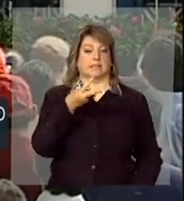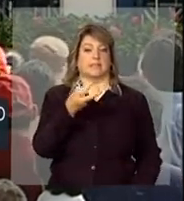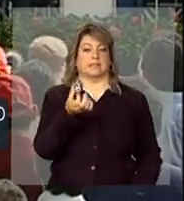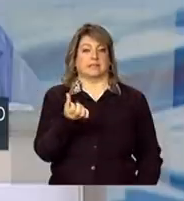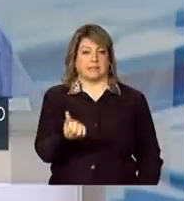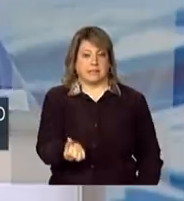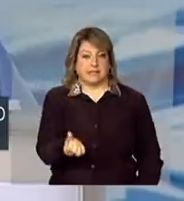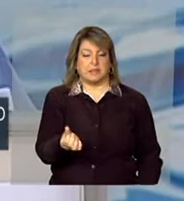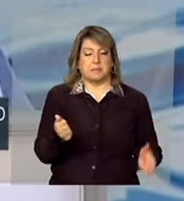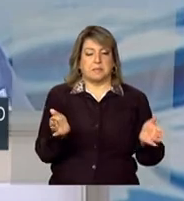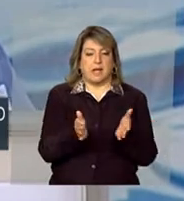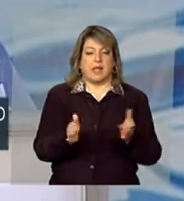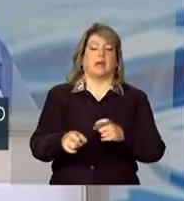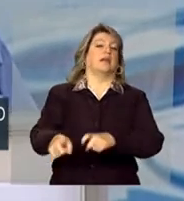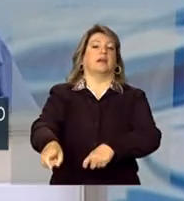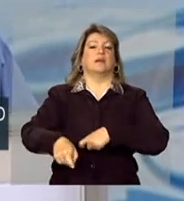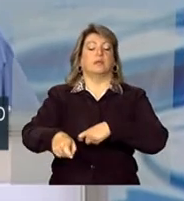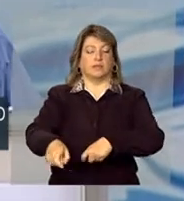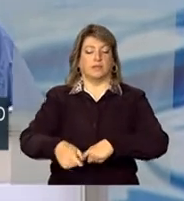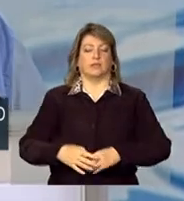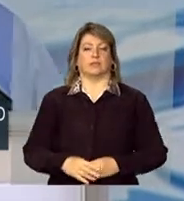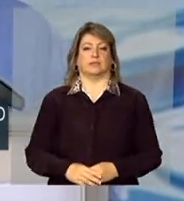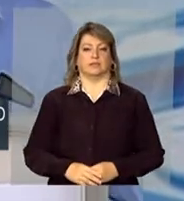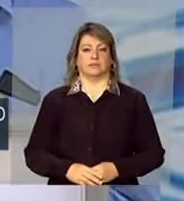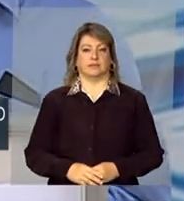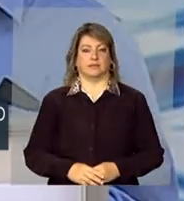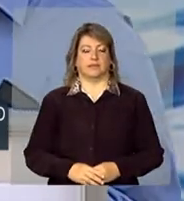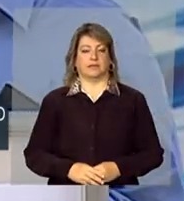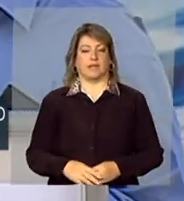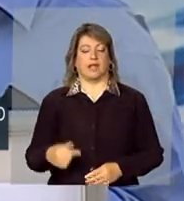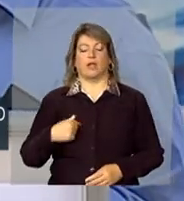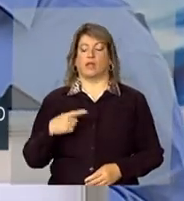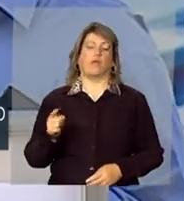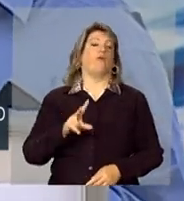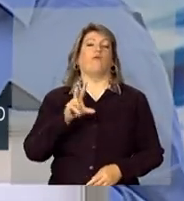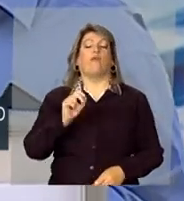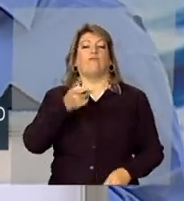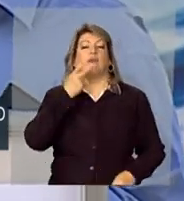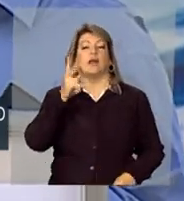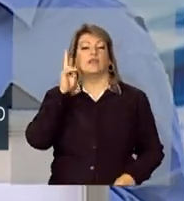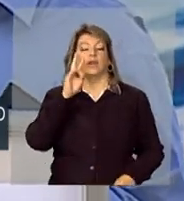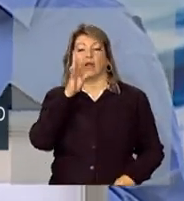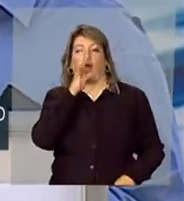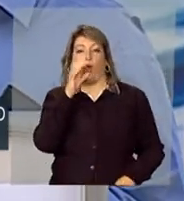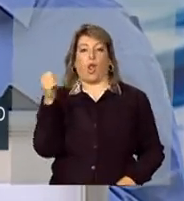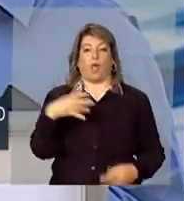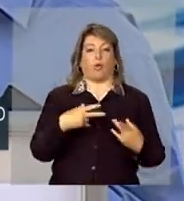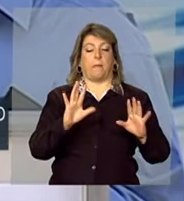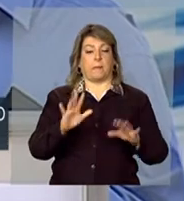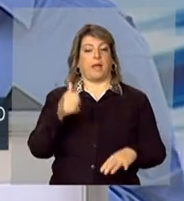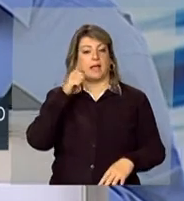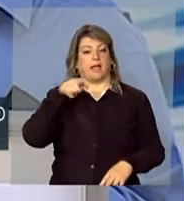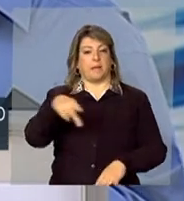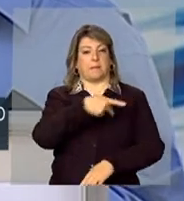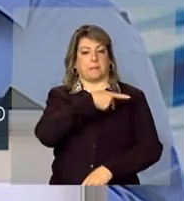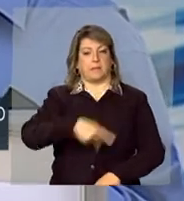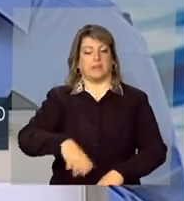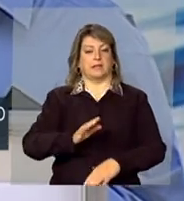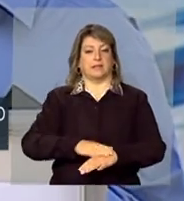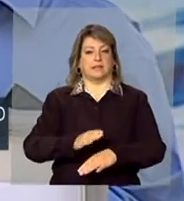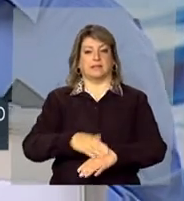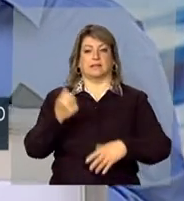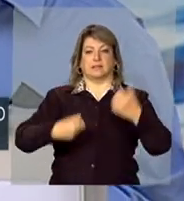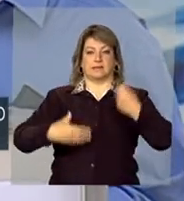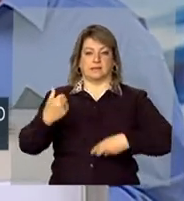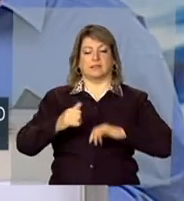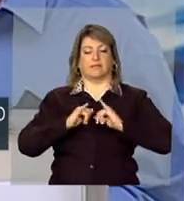89.636 pequenos agricultores. Eu não vou falar das novidades, mas a presidenta traz mais